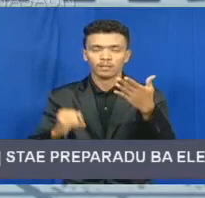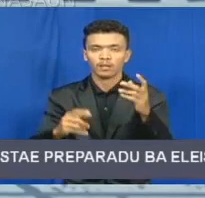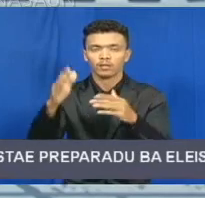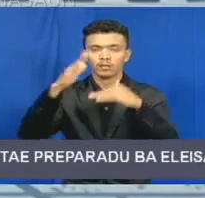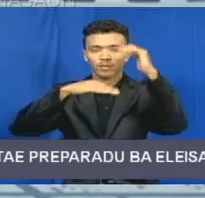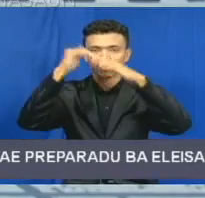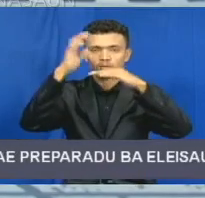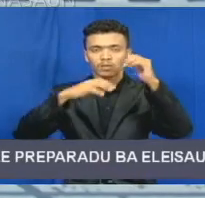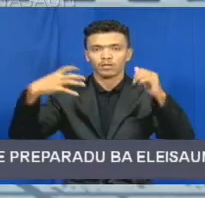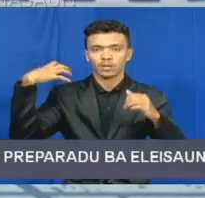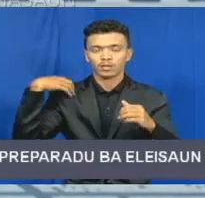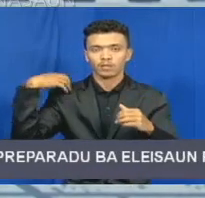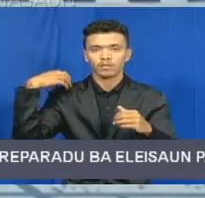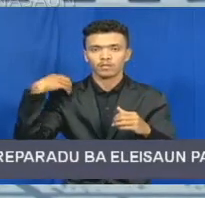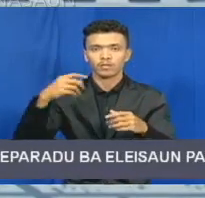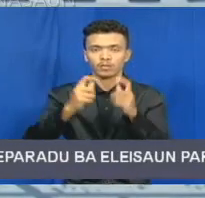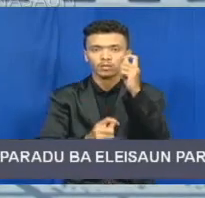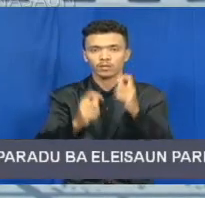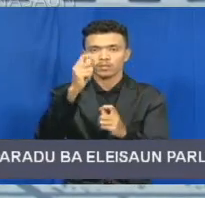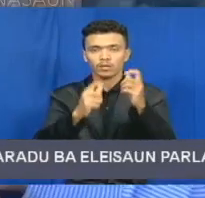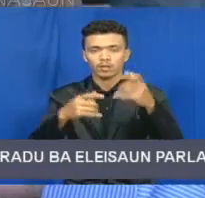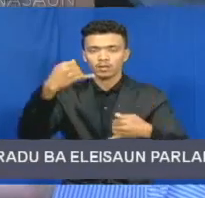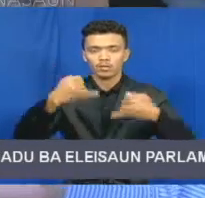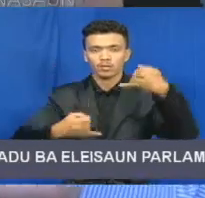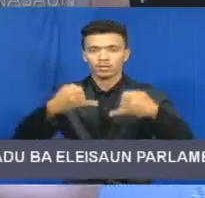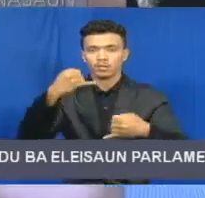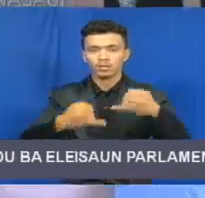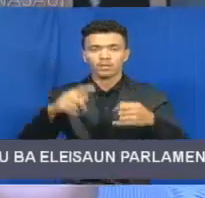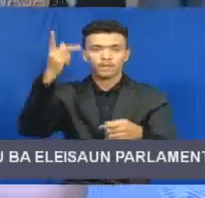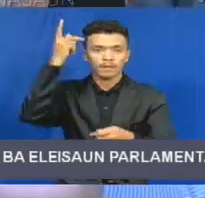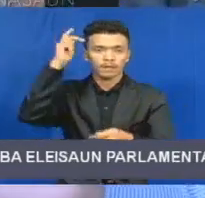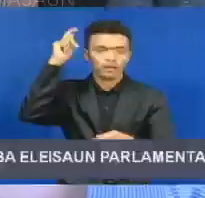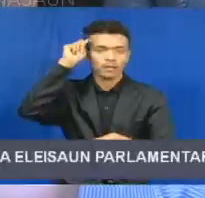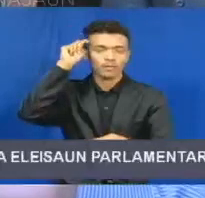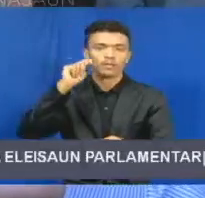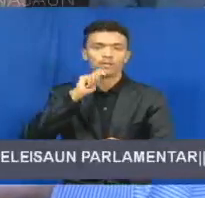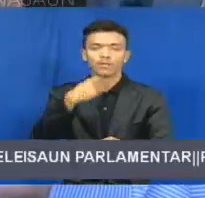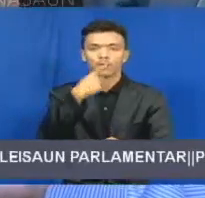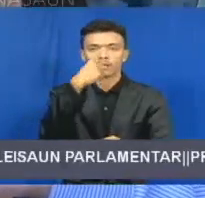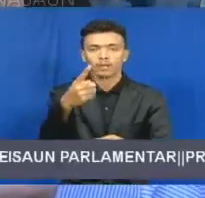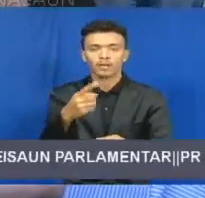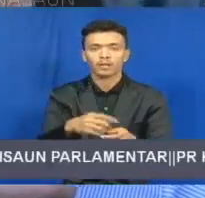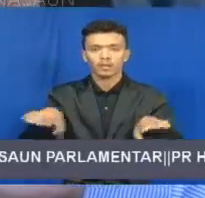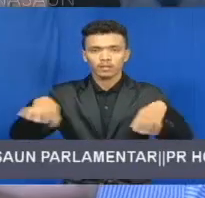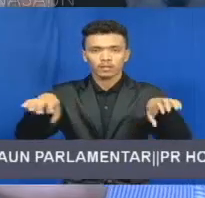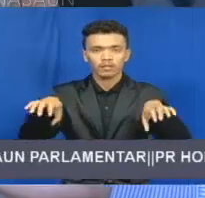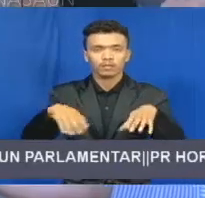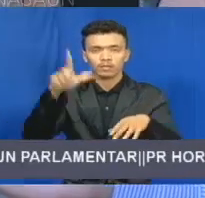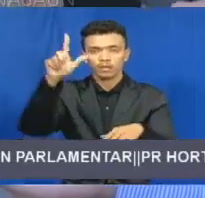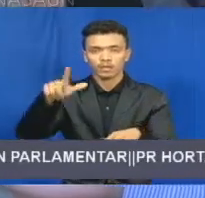construção Edifício Supremo Tribunal Justiça. Taur Matanrua Kateten, mas que obra ne